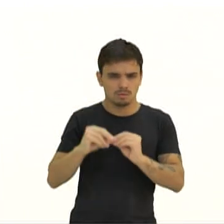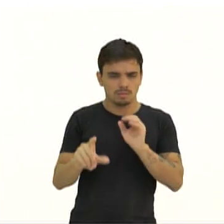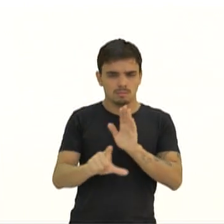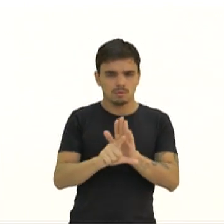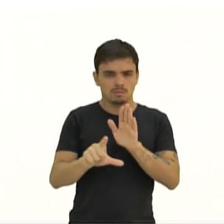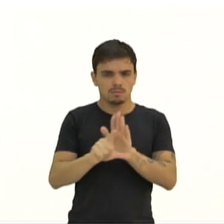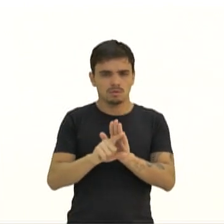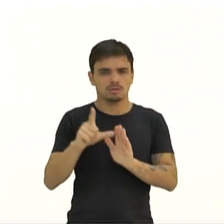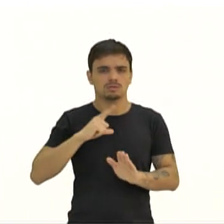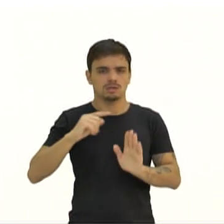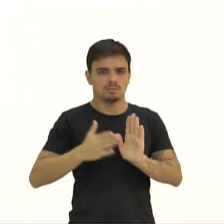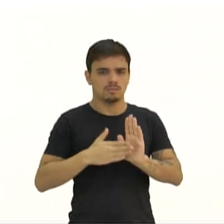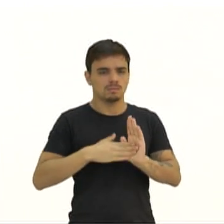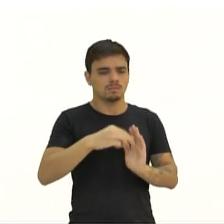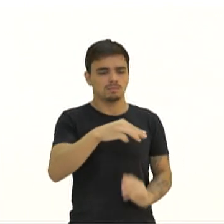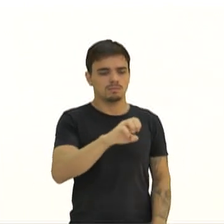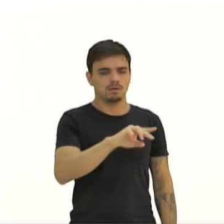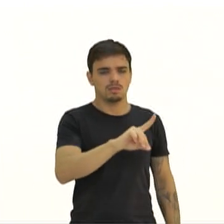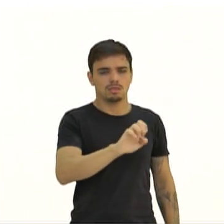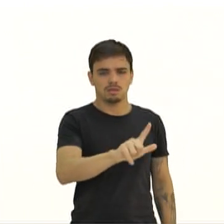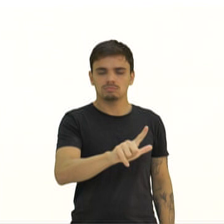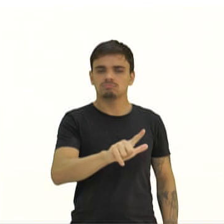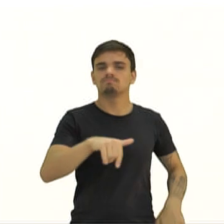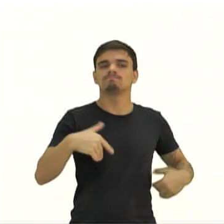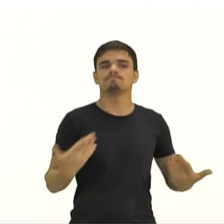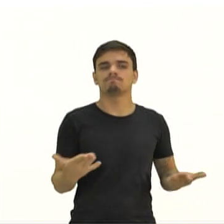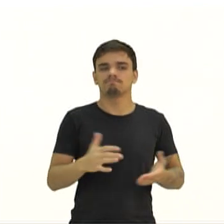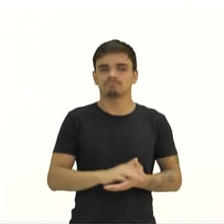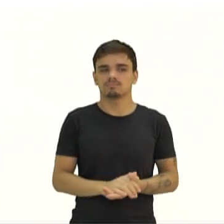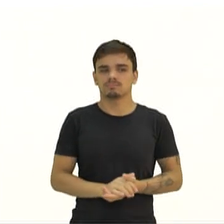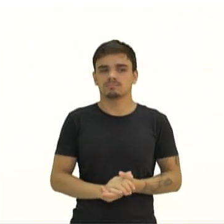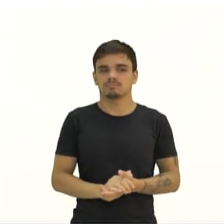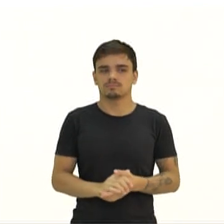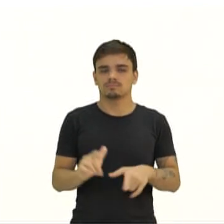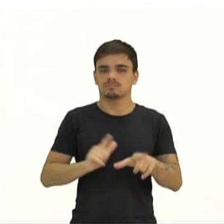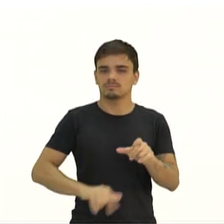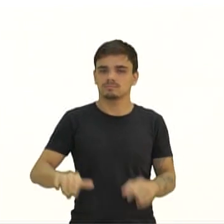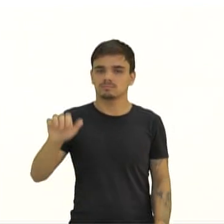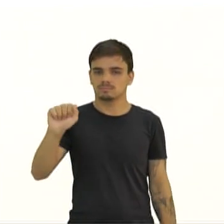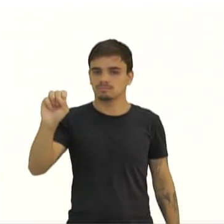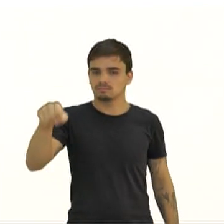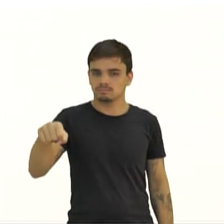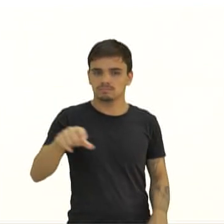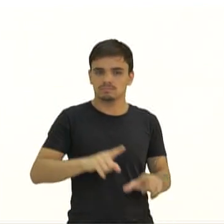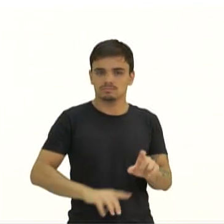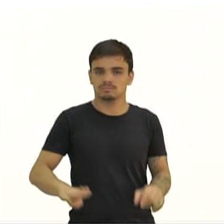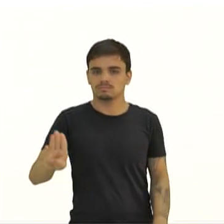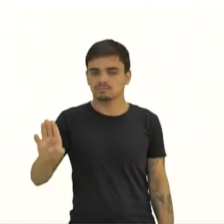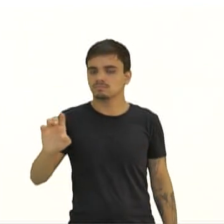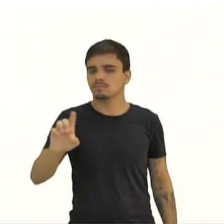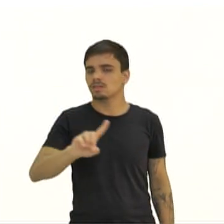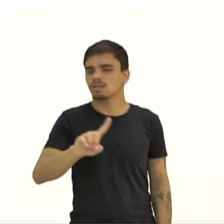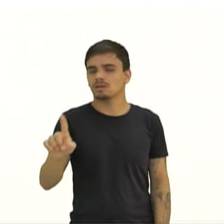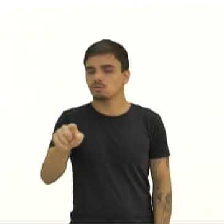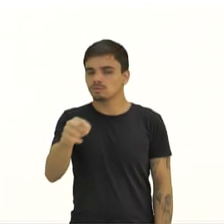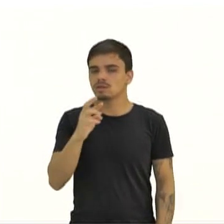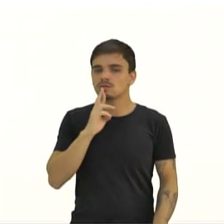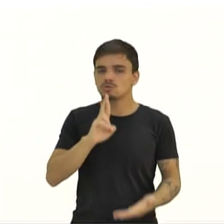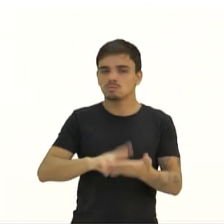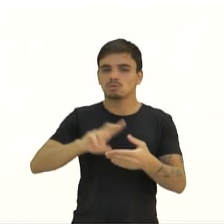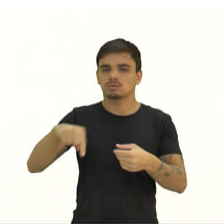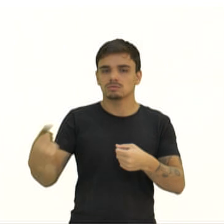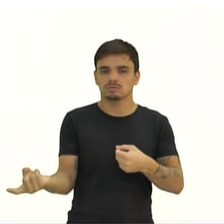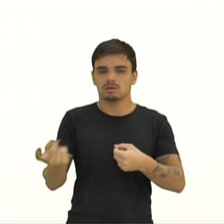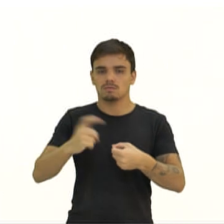das leis propostas por Mendel gente alternativa assim ou não agora com